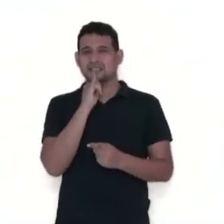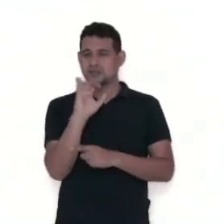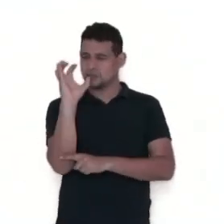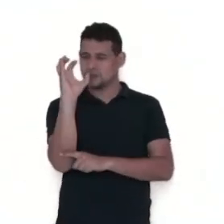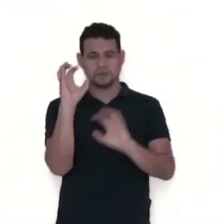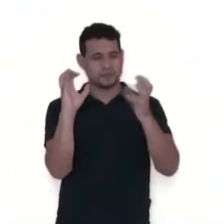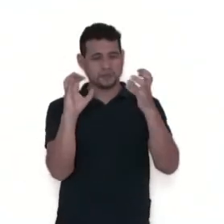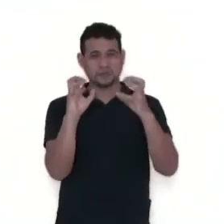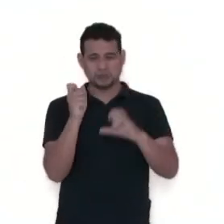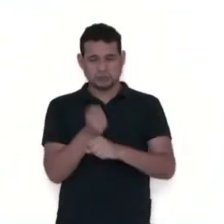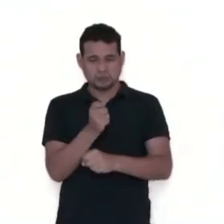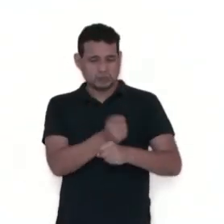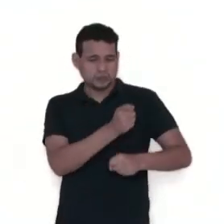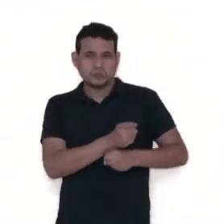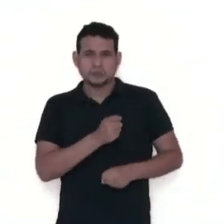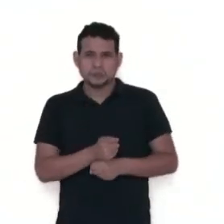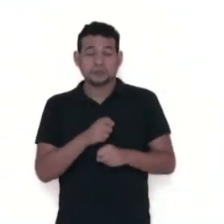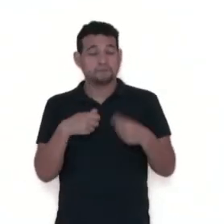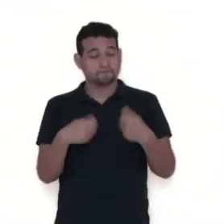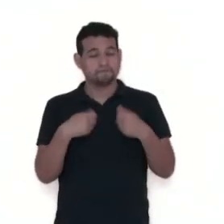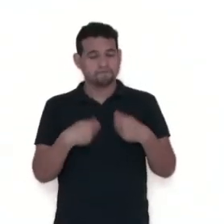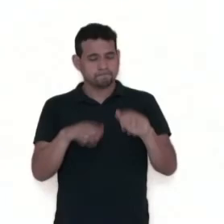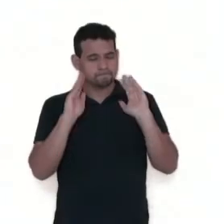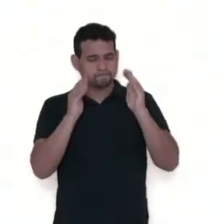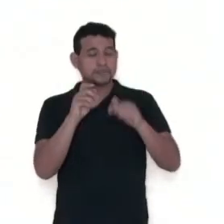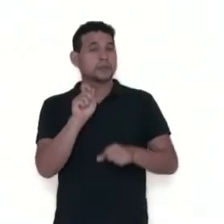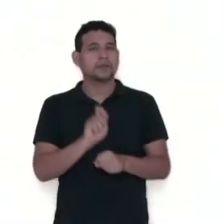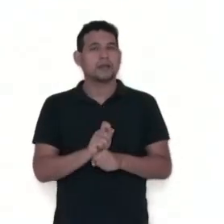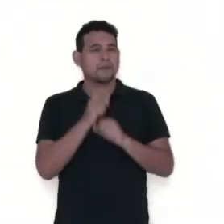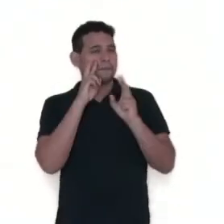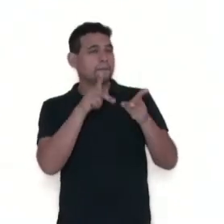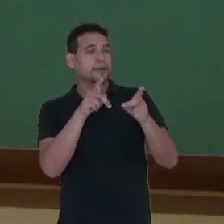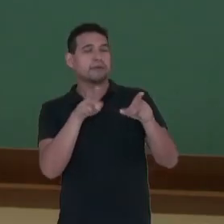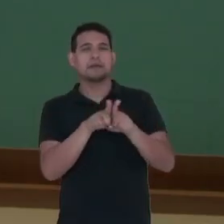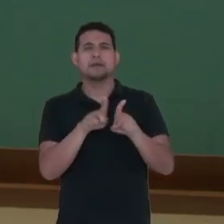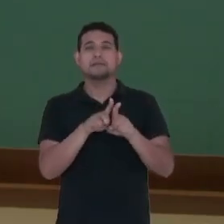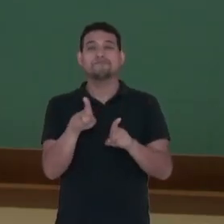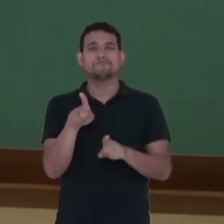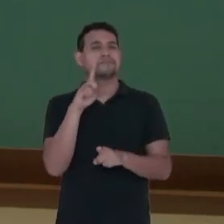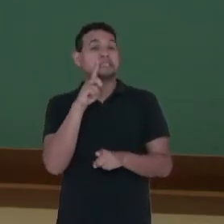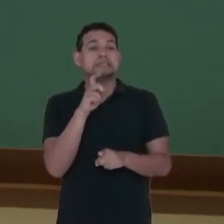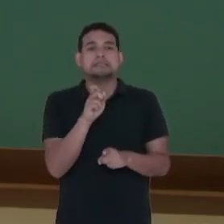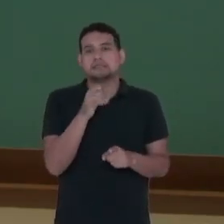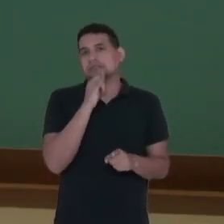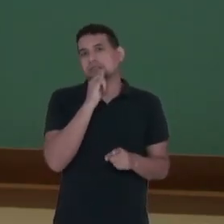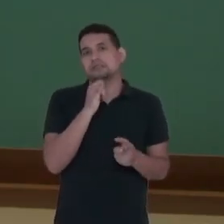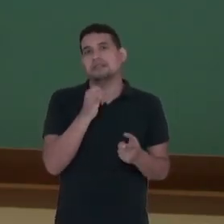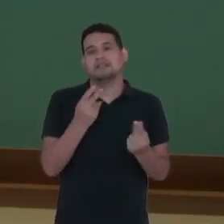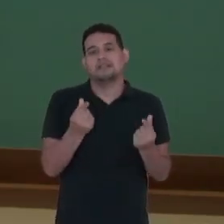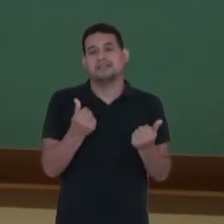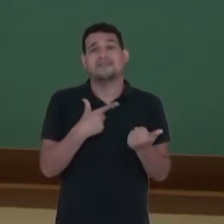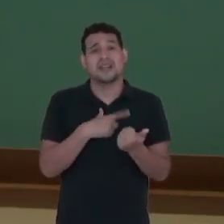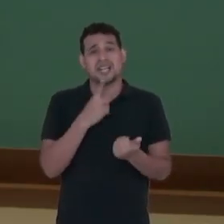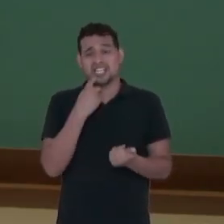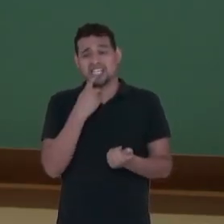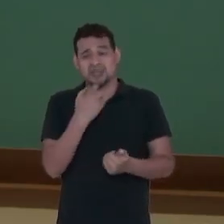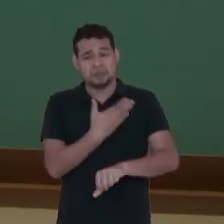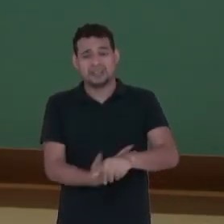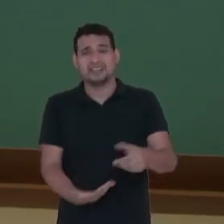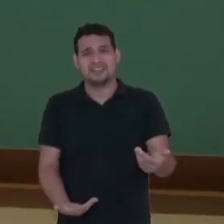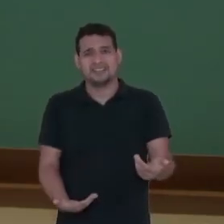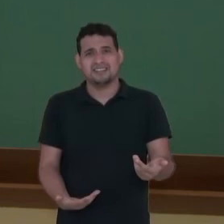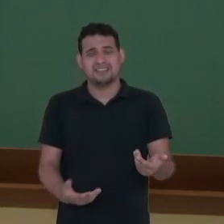que ser ágeis, tem que ter uma concentração para olharem e ver se eles não vão se machucar. Então